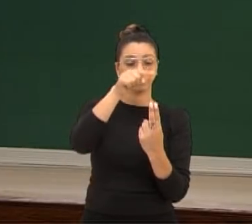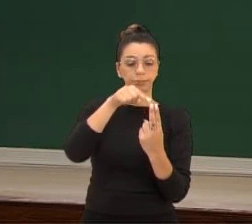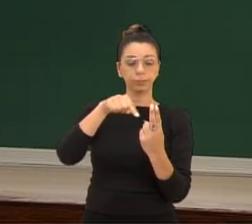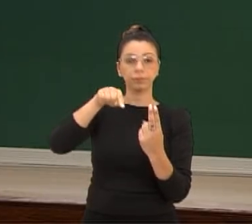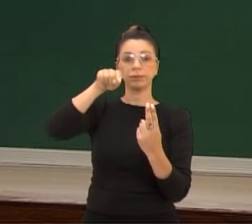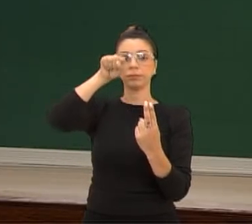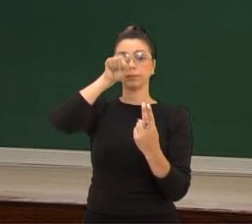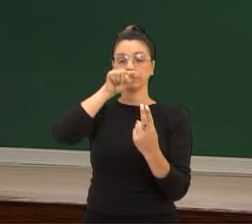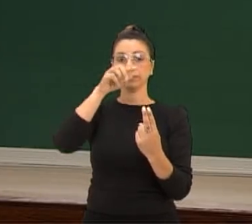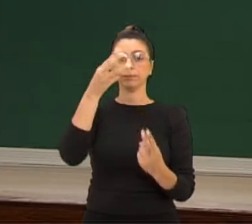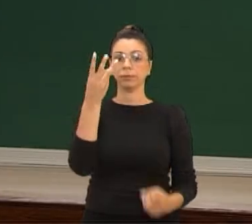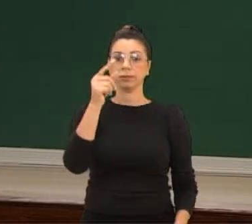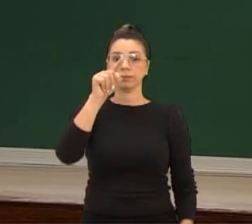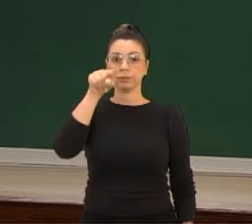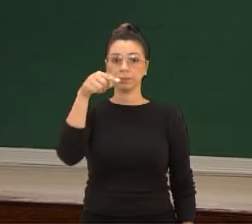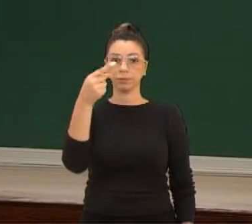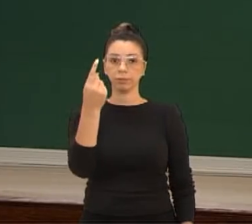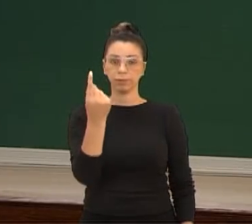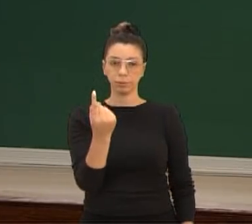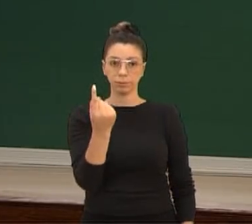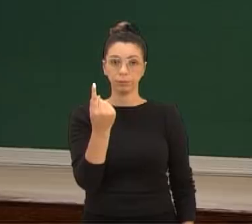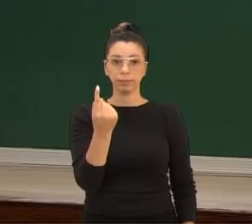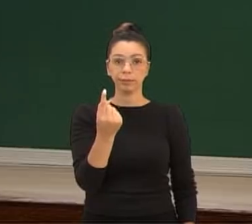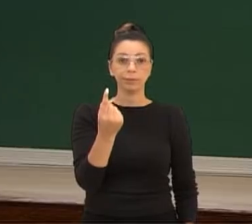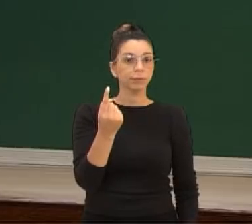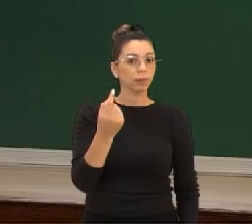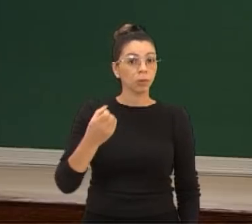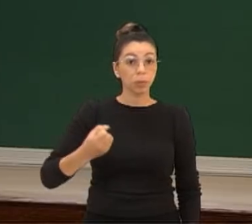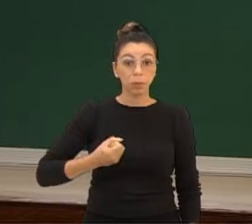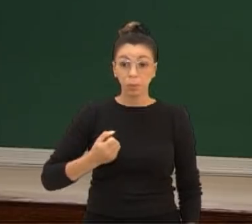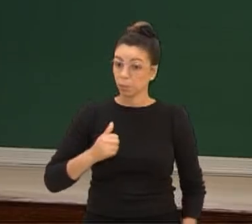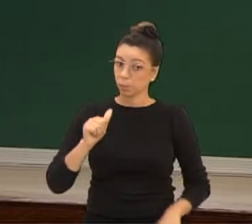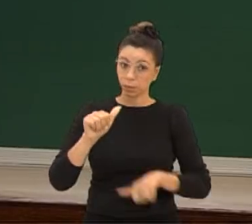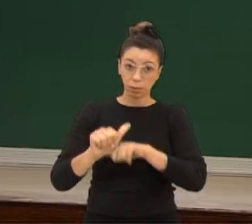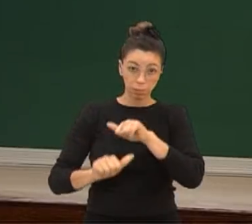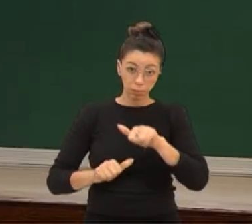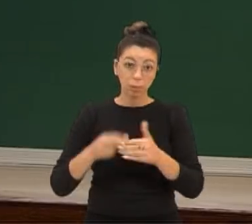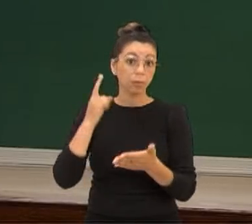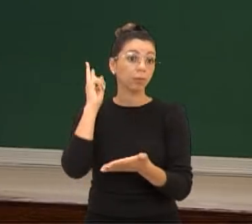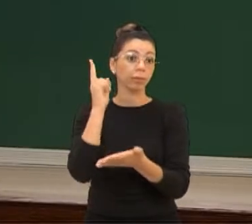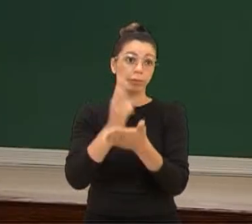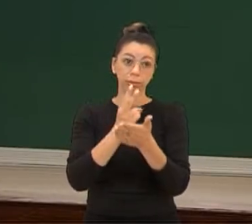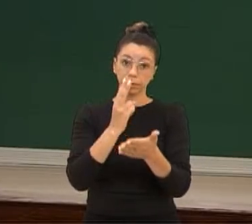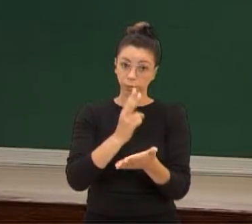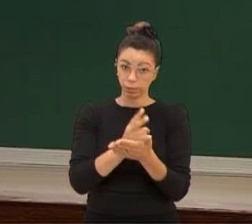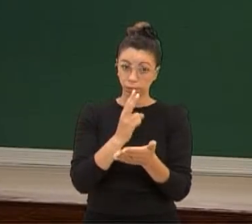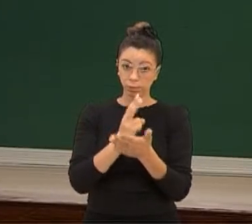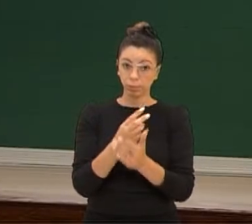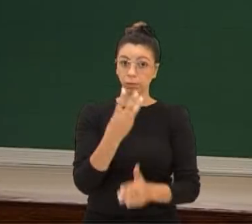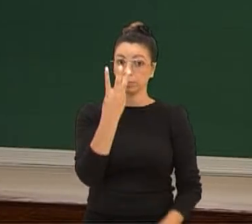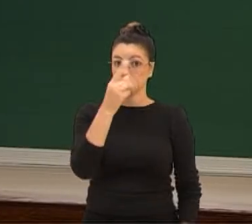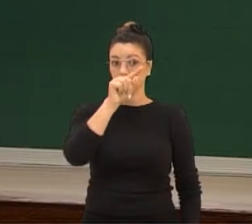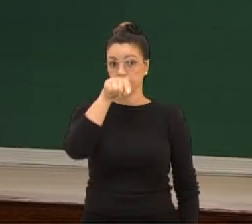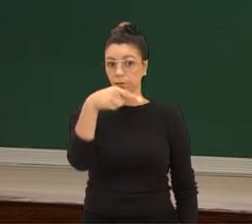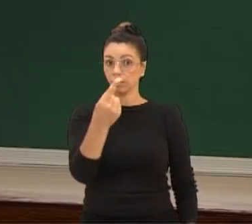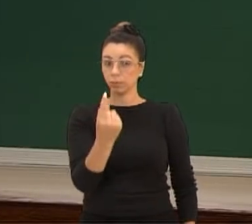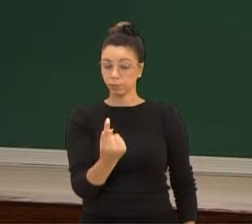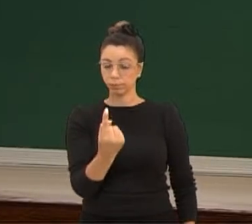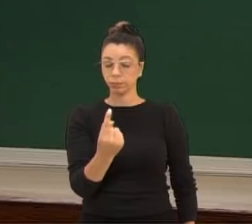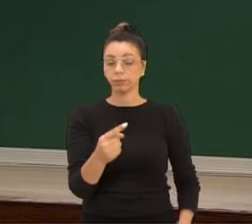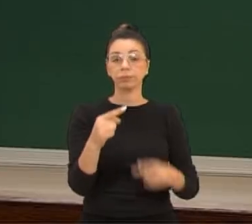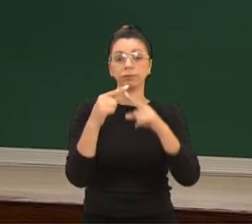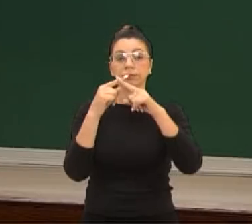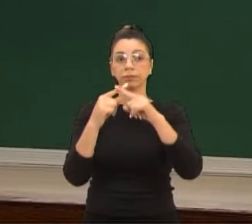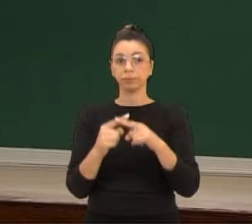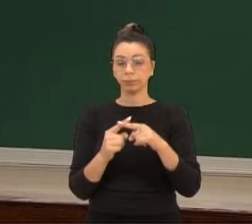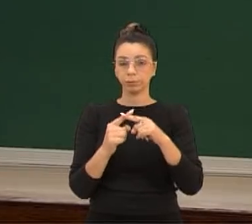valendo 3,1, ok? Esse número ele não vai mudar, continua valendo o mesmo valor, tá? Vezes